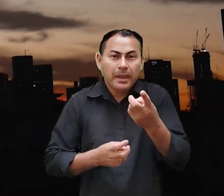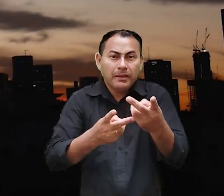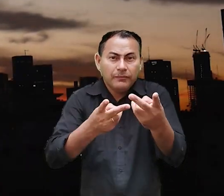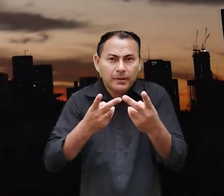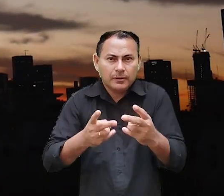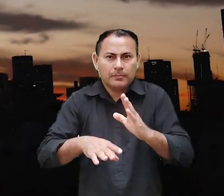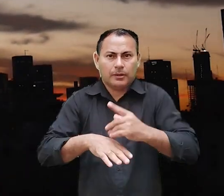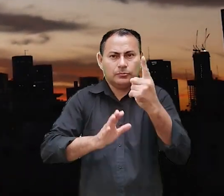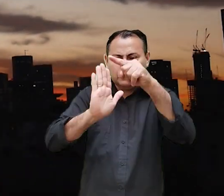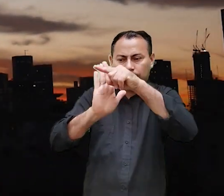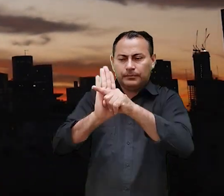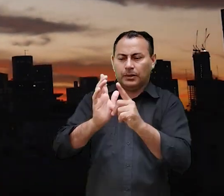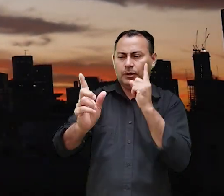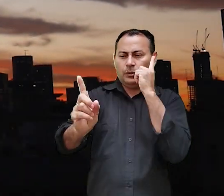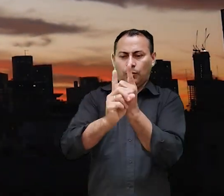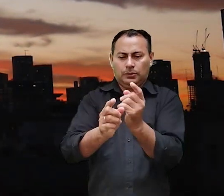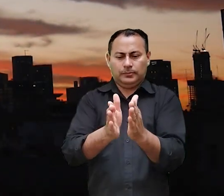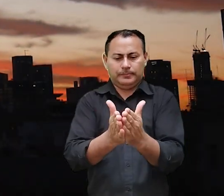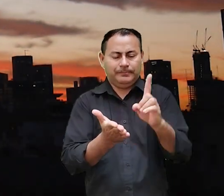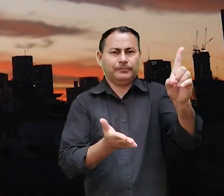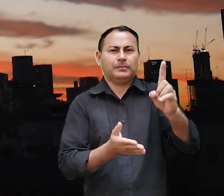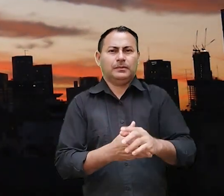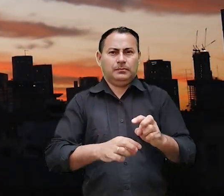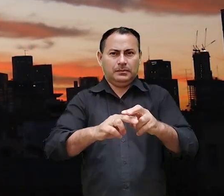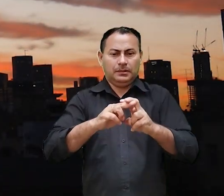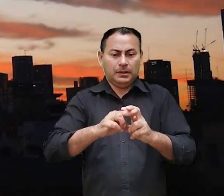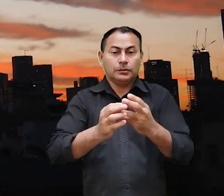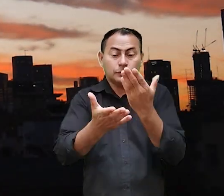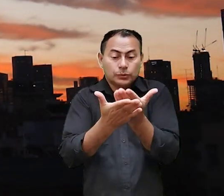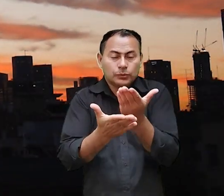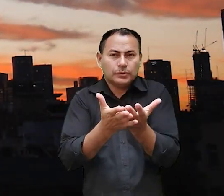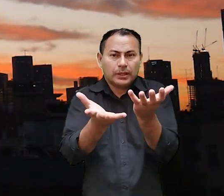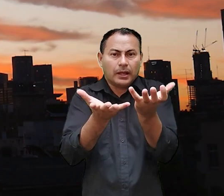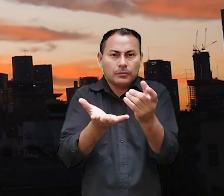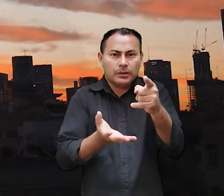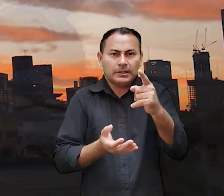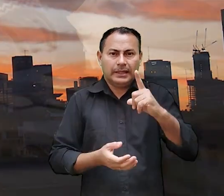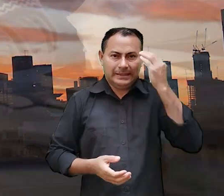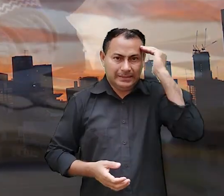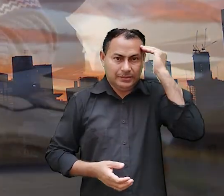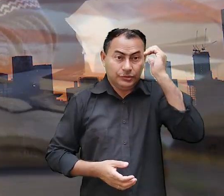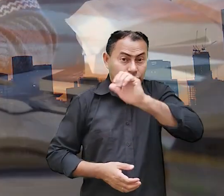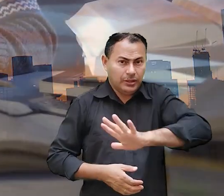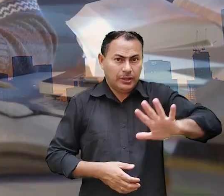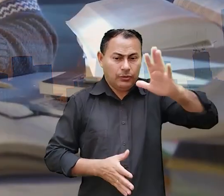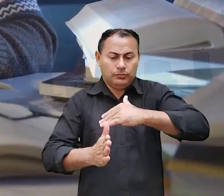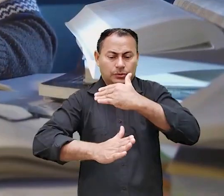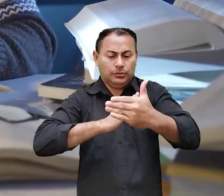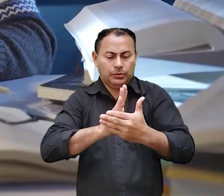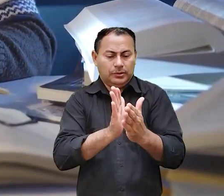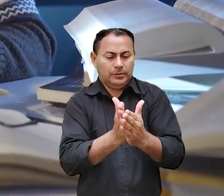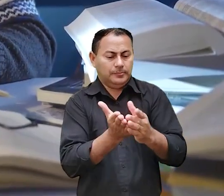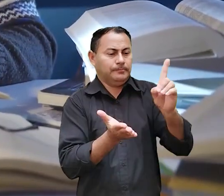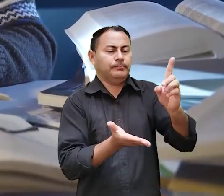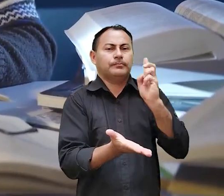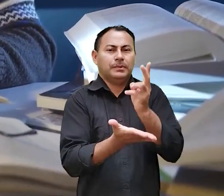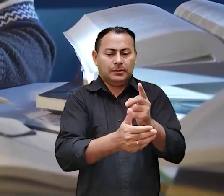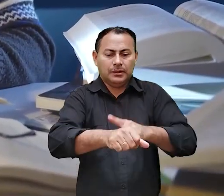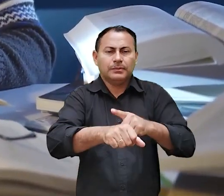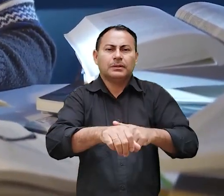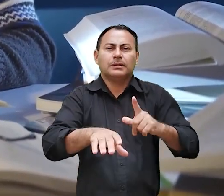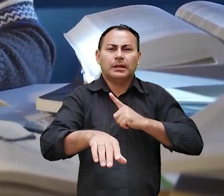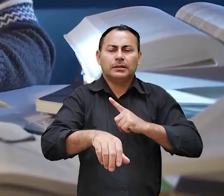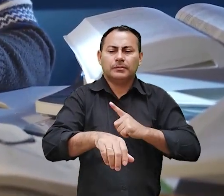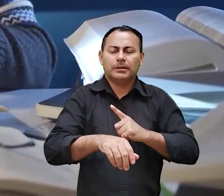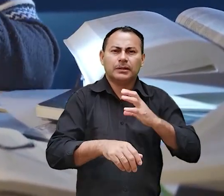muito bem-vindo para mais um programa Encontro com a palavra através desse estudo queremos que você tenha uma visão Geral de toda a Bíblia e ao mesmo tempo